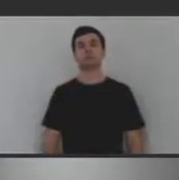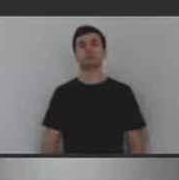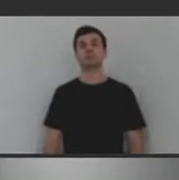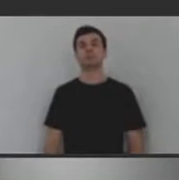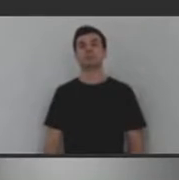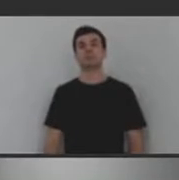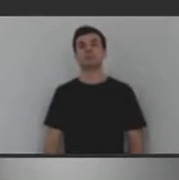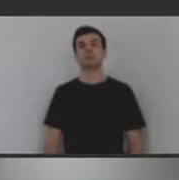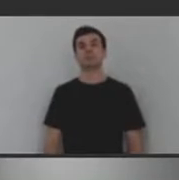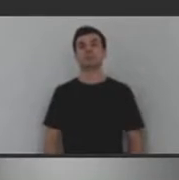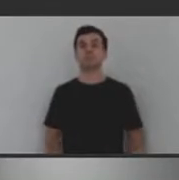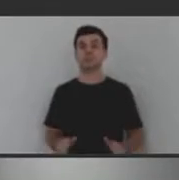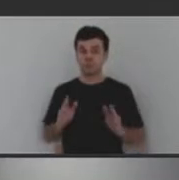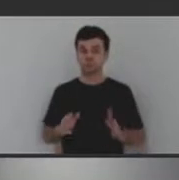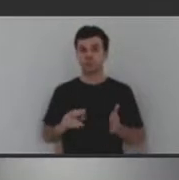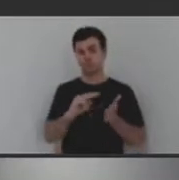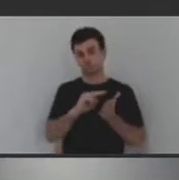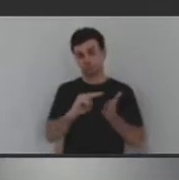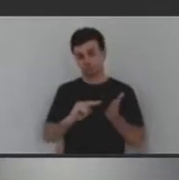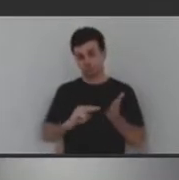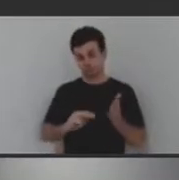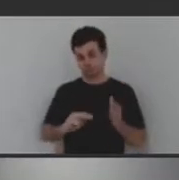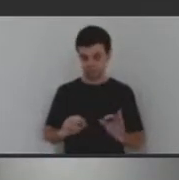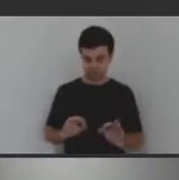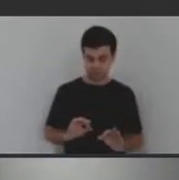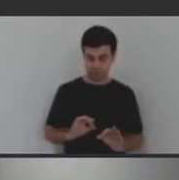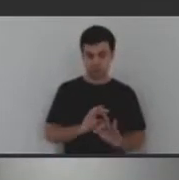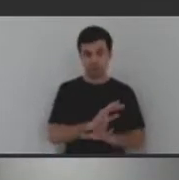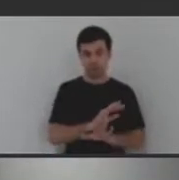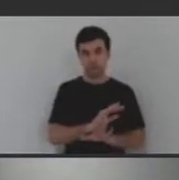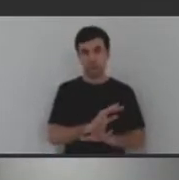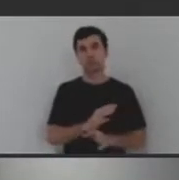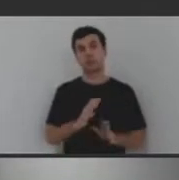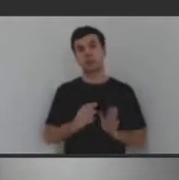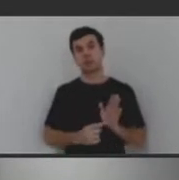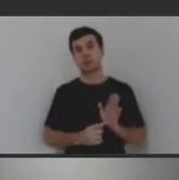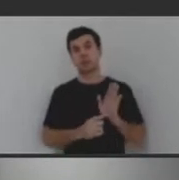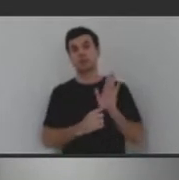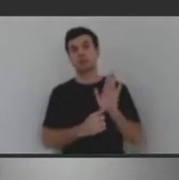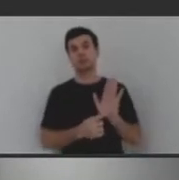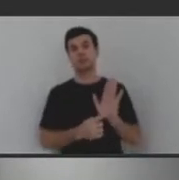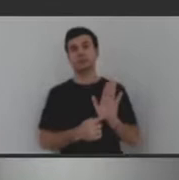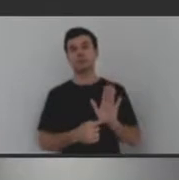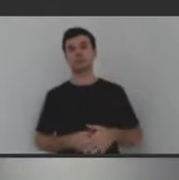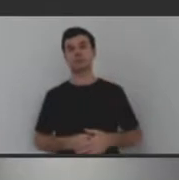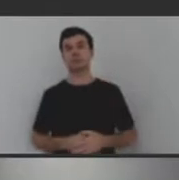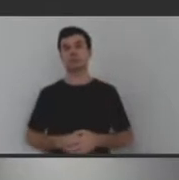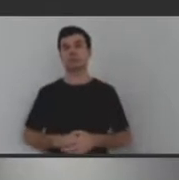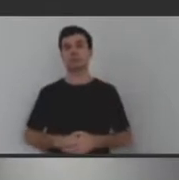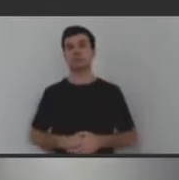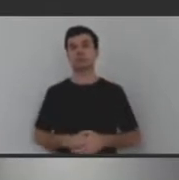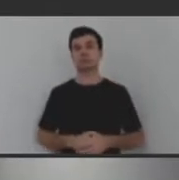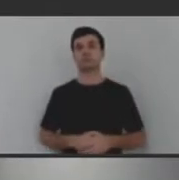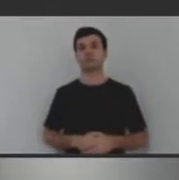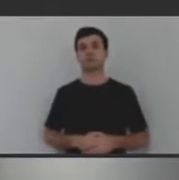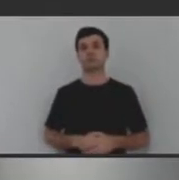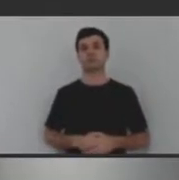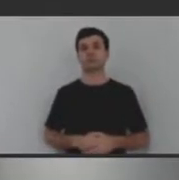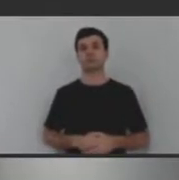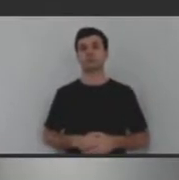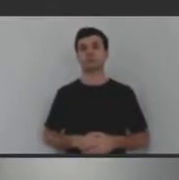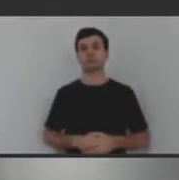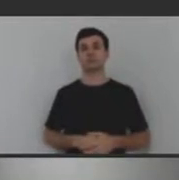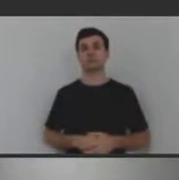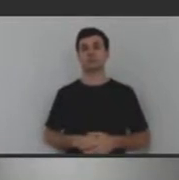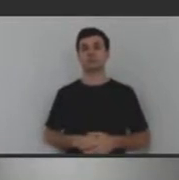Feita a leitura da moção de pesar e concluindo as moções apresentadas pelos senhores vereadores, eu digo aos senhores vereadores